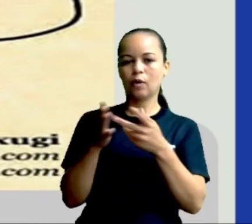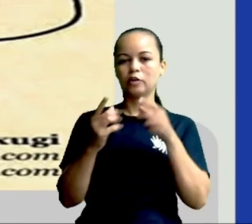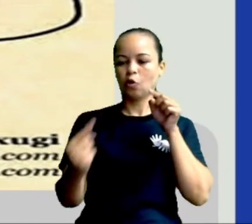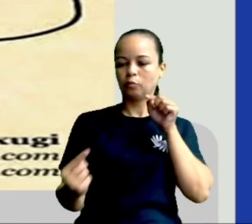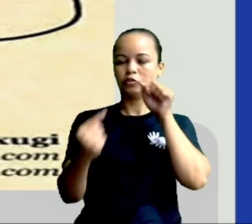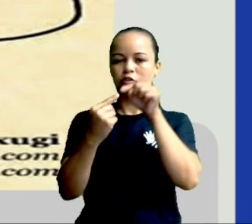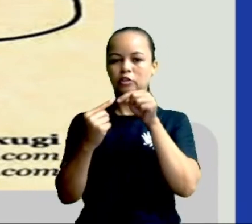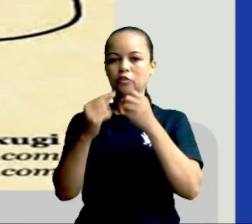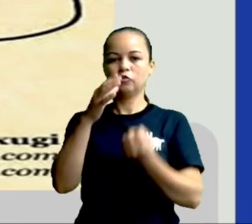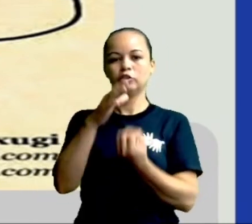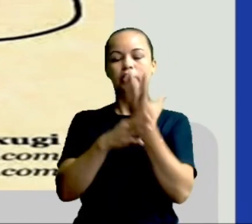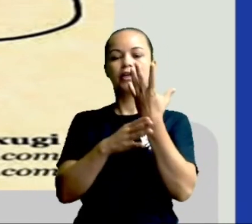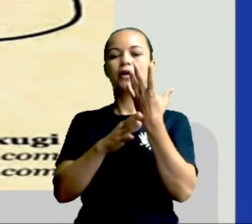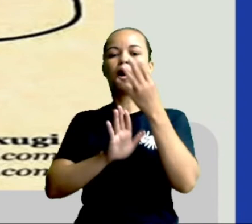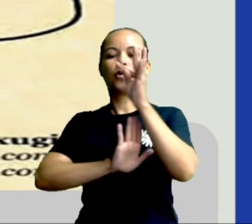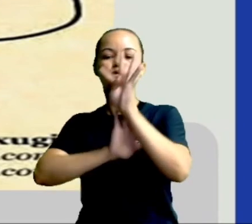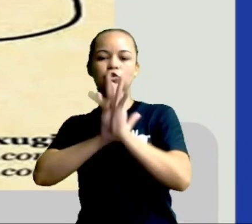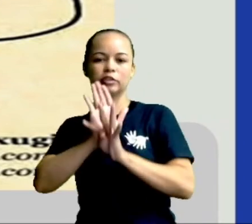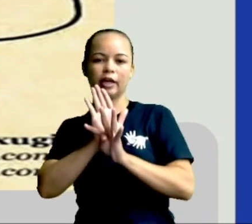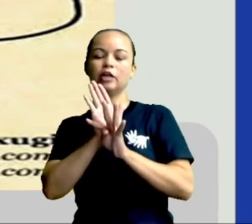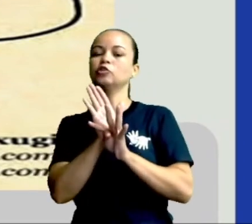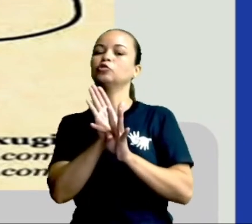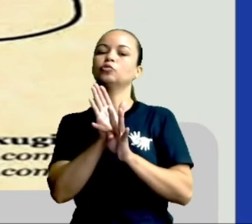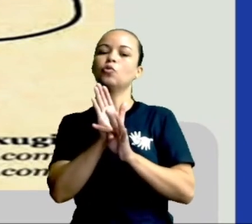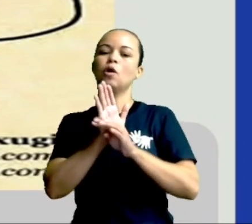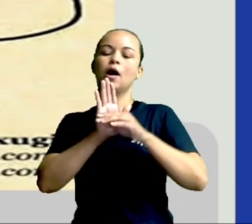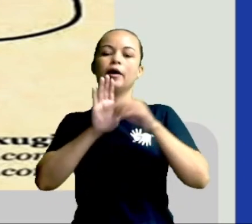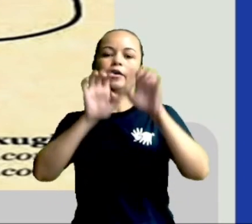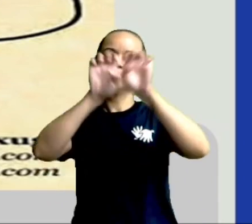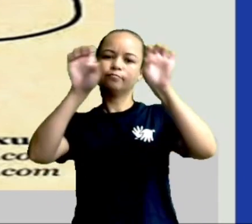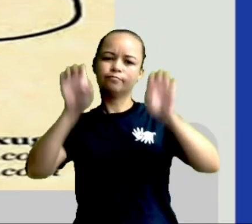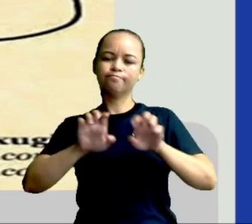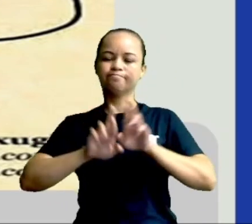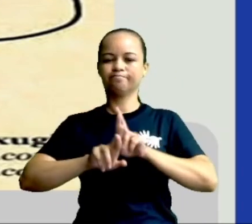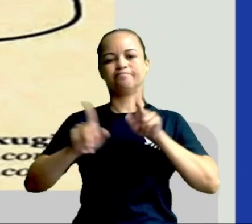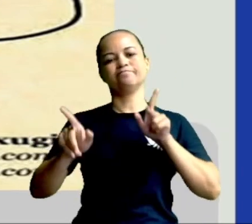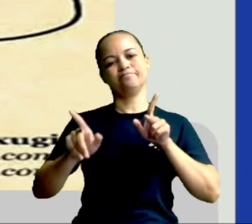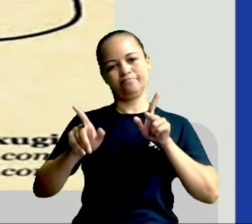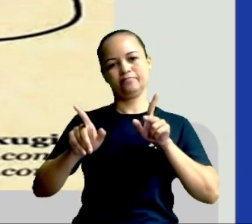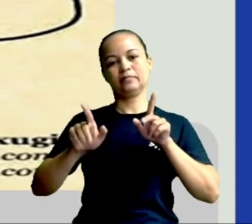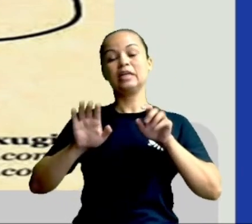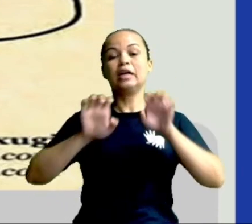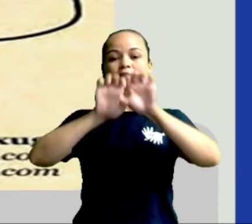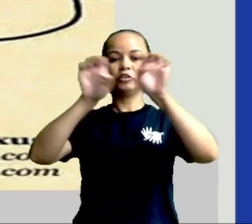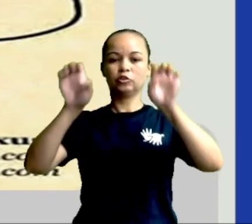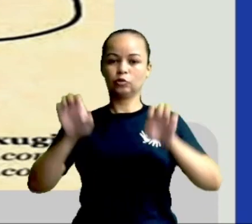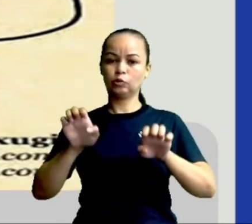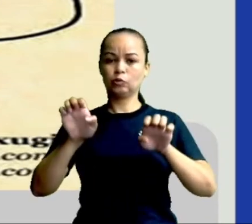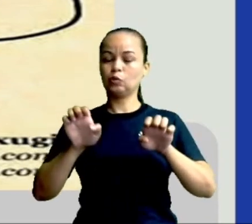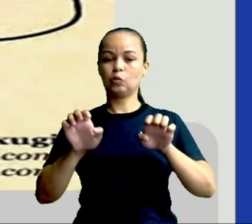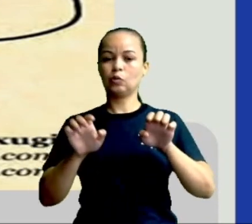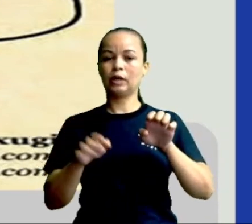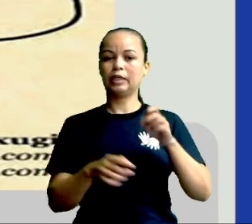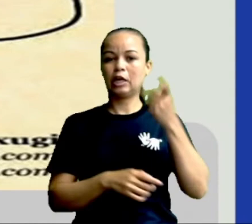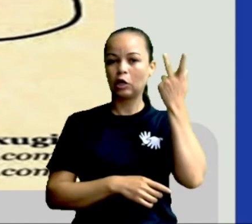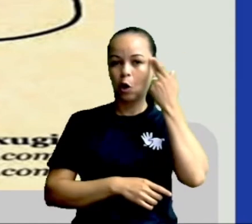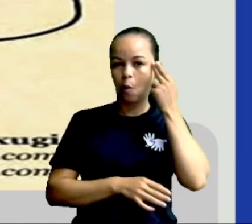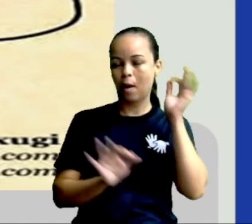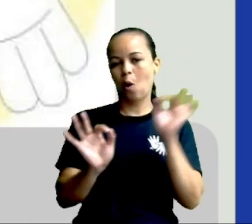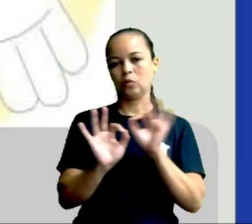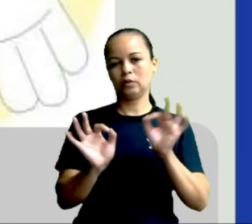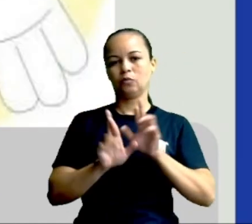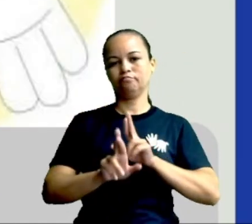de construir os textos em estruturas diferentes, em estruturas incomuns, não